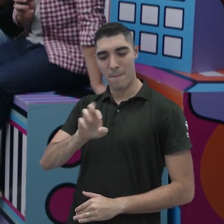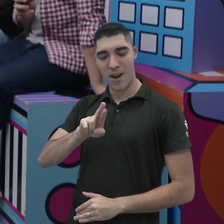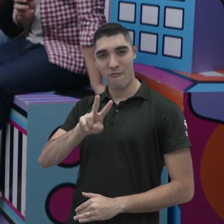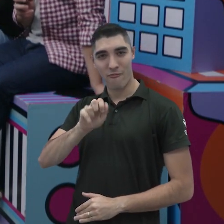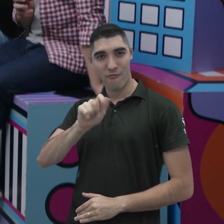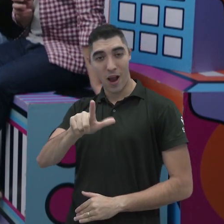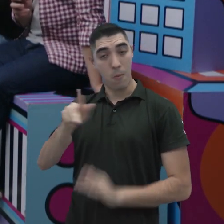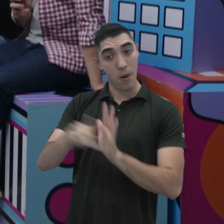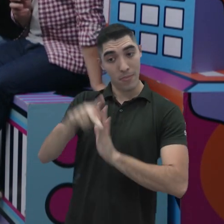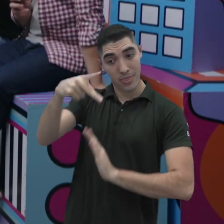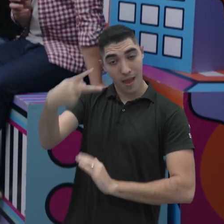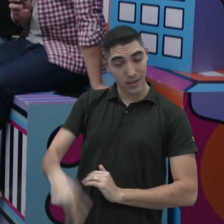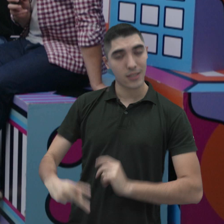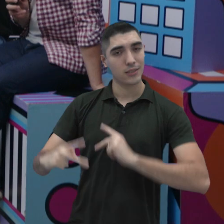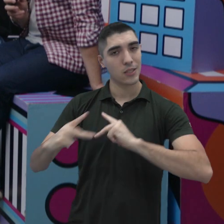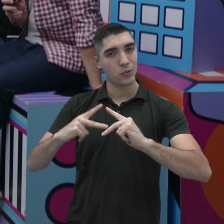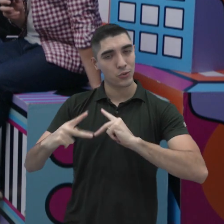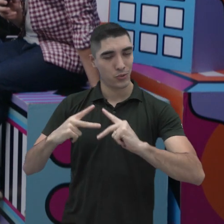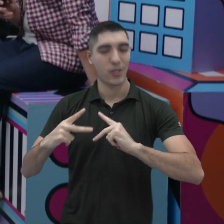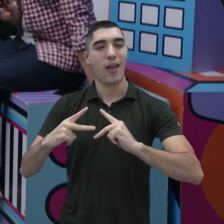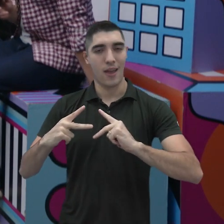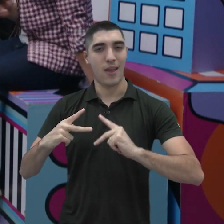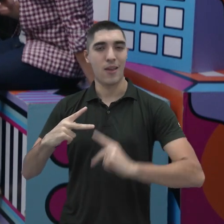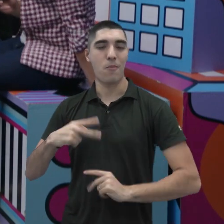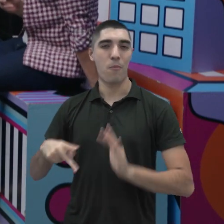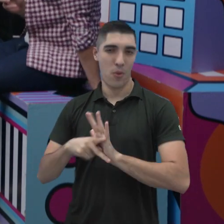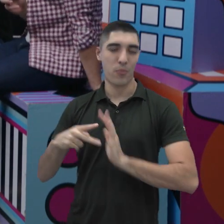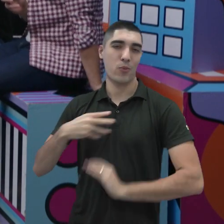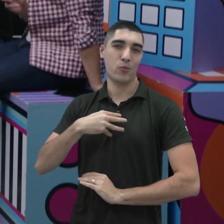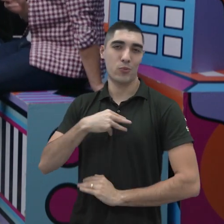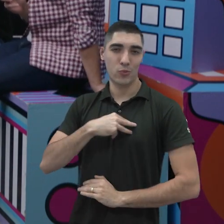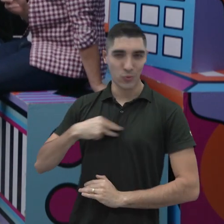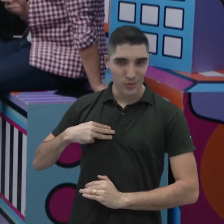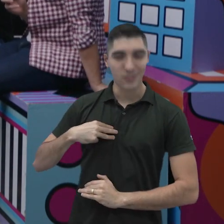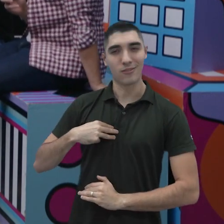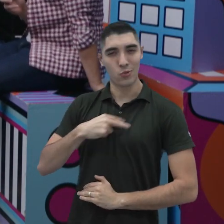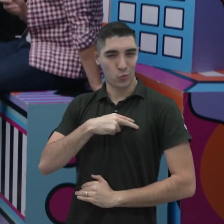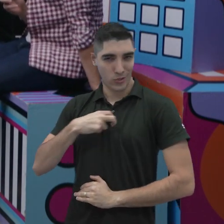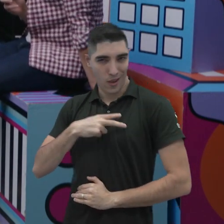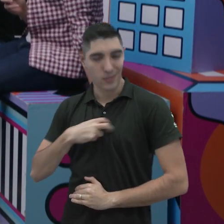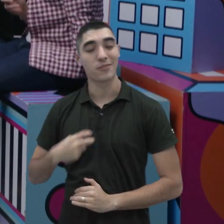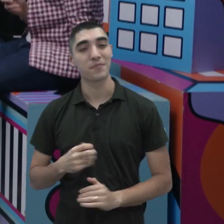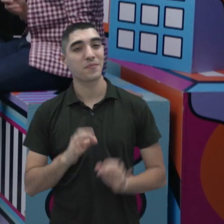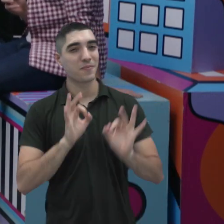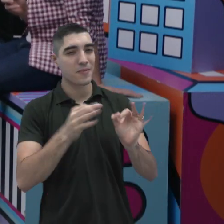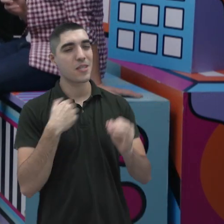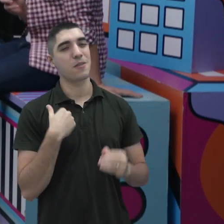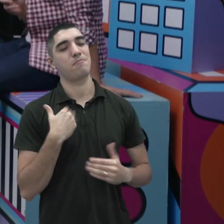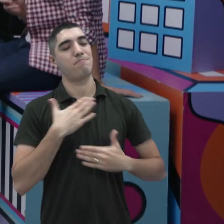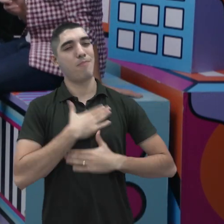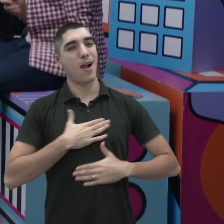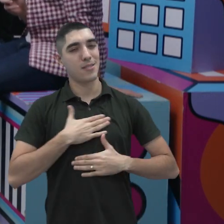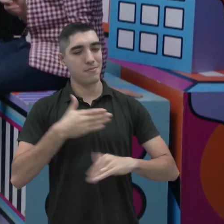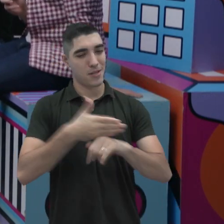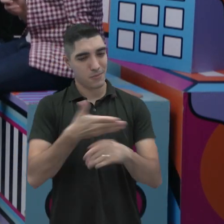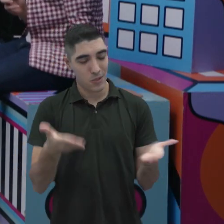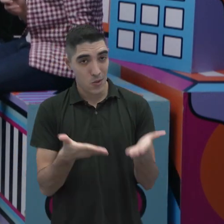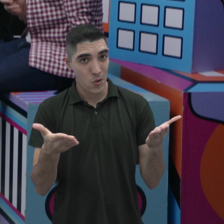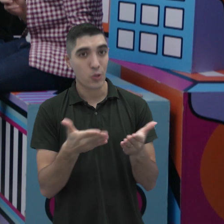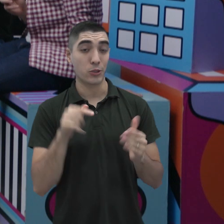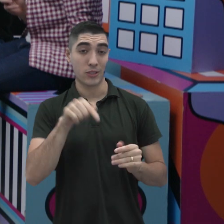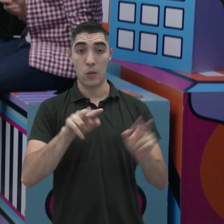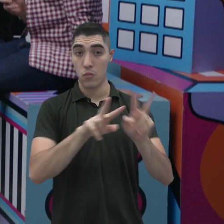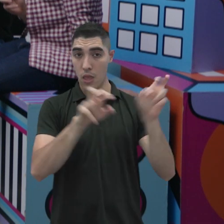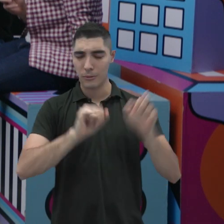Rodolfo de Oliveira, está aqui com a gente. Seja bem-vindo, Roberval. Muito agradecido pelo convite, um privilégio poder estar aqui, poder fazer essa troca